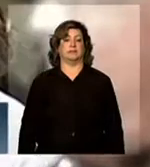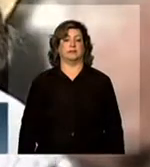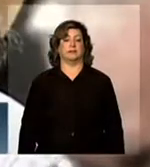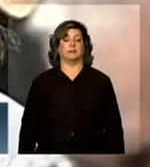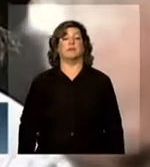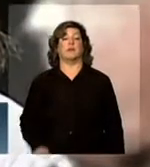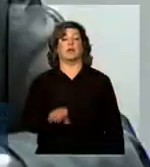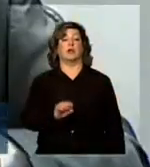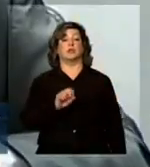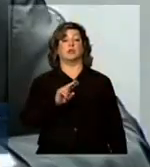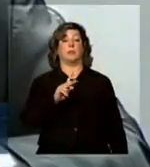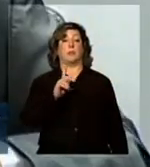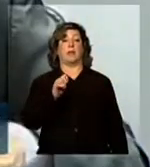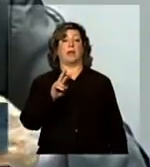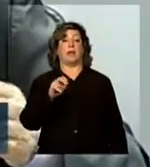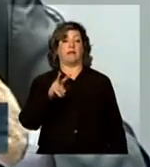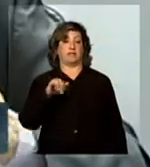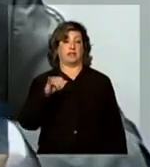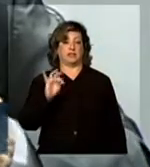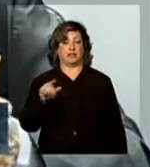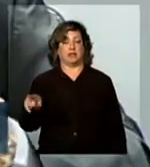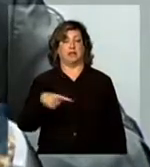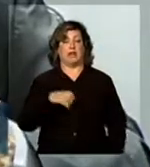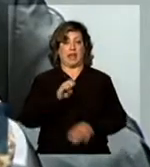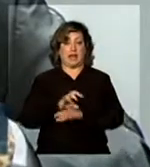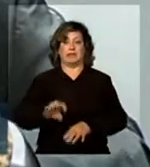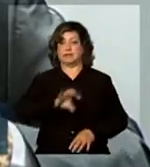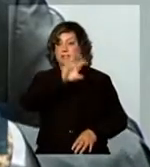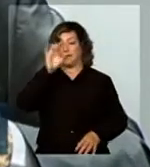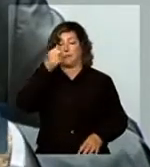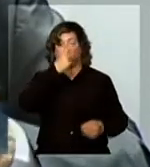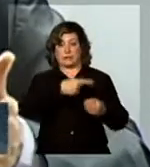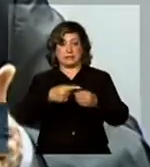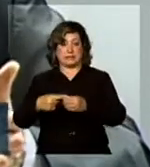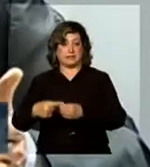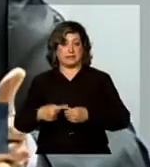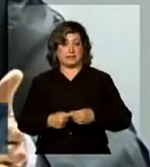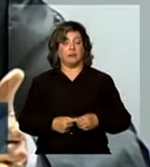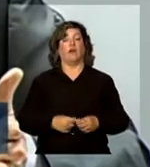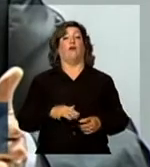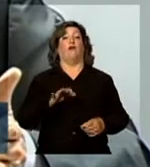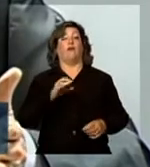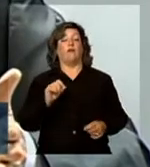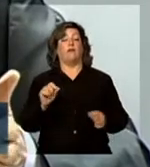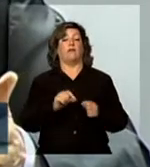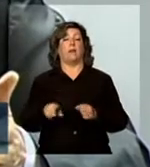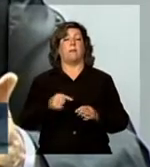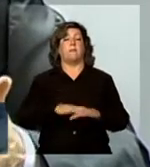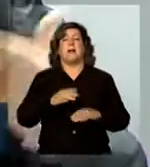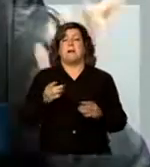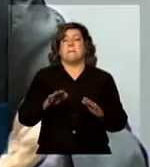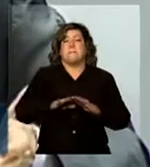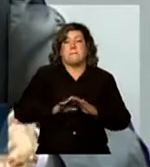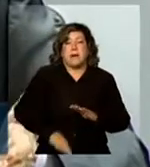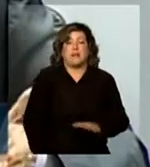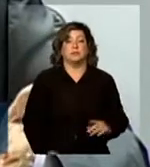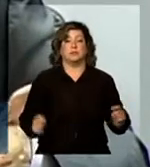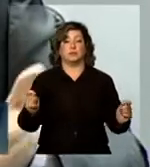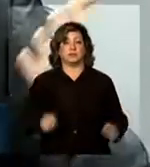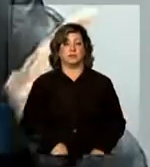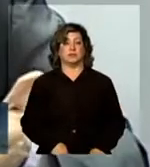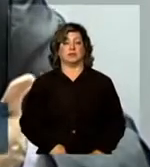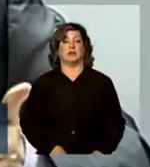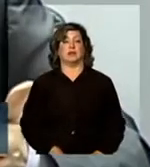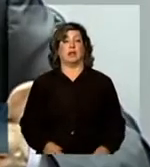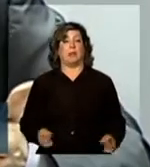O superávit dos estados e municípios foi tomado justamente o mais baixo possível, de modo que seja exequível. Ele